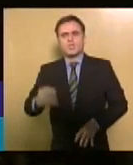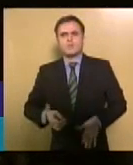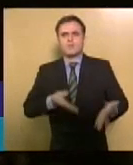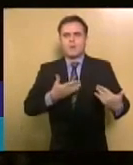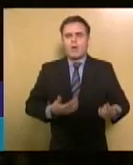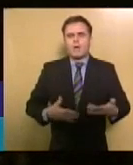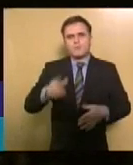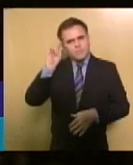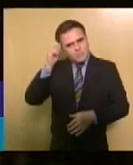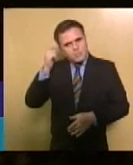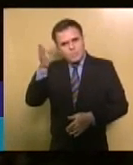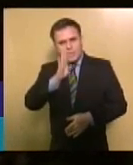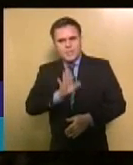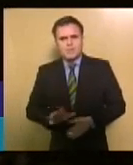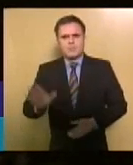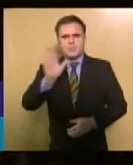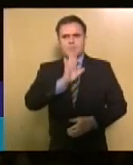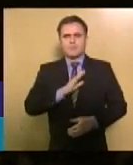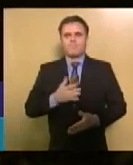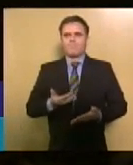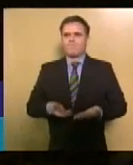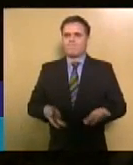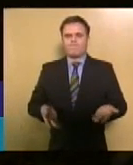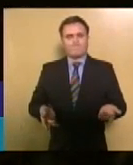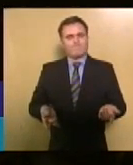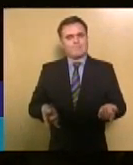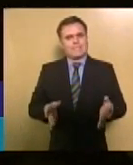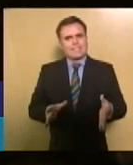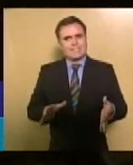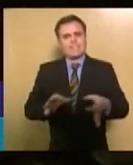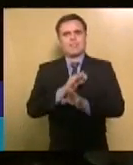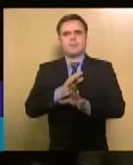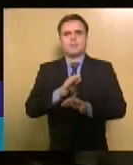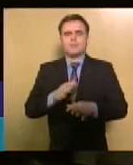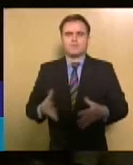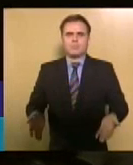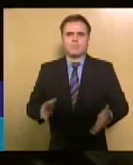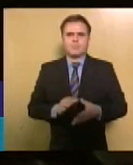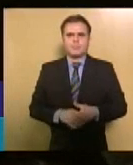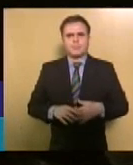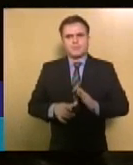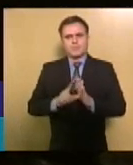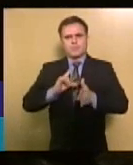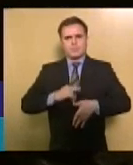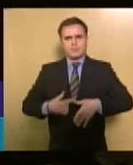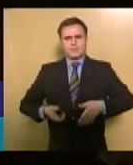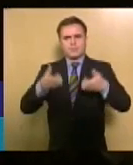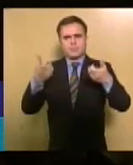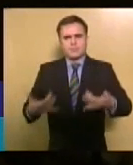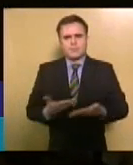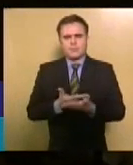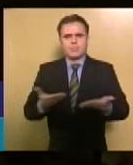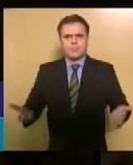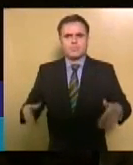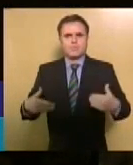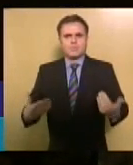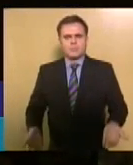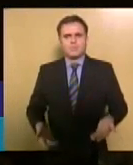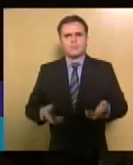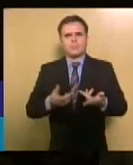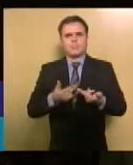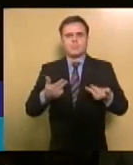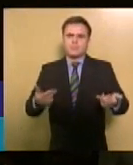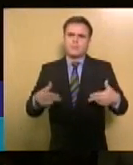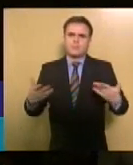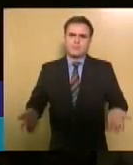negros no Brasil seja uma página virada na nossa história mas antes de falar dessas eh dessas questões me